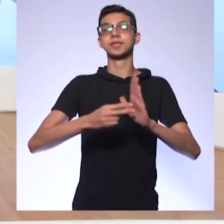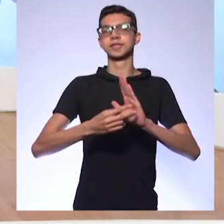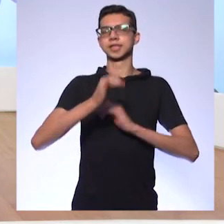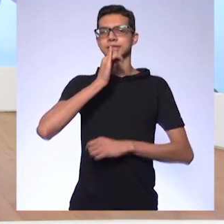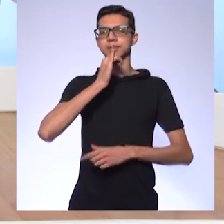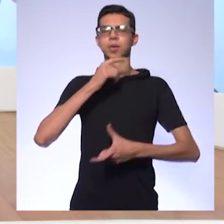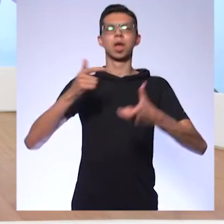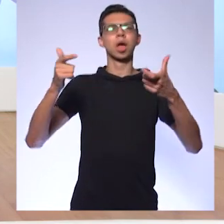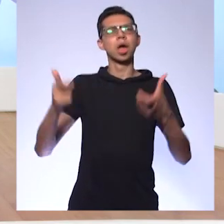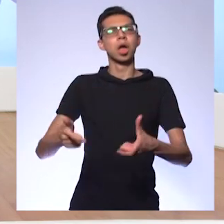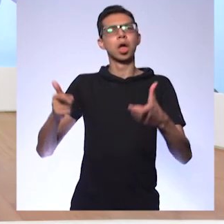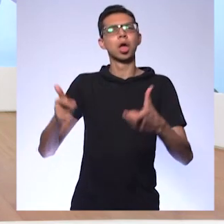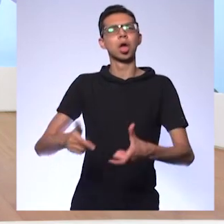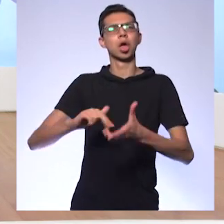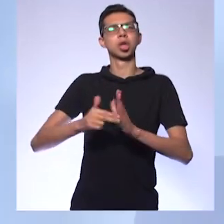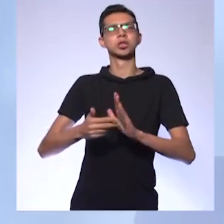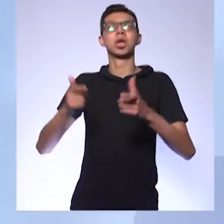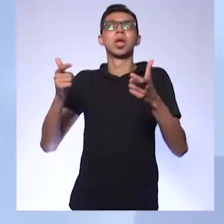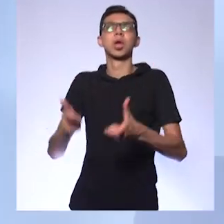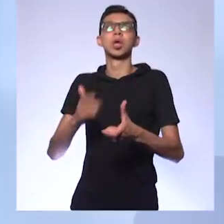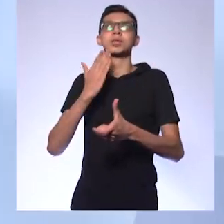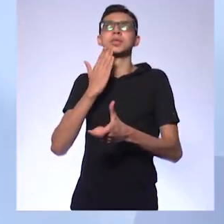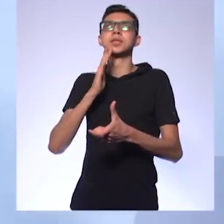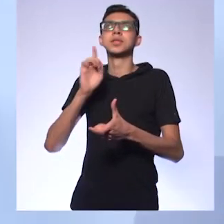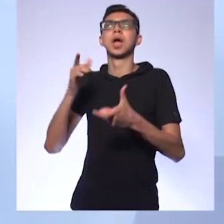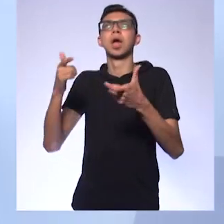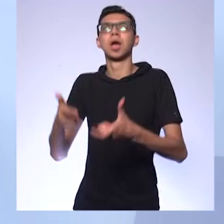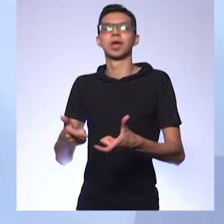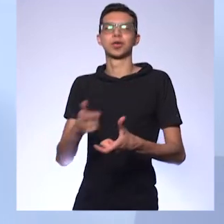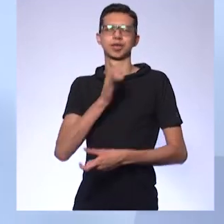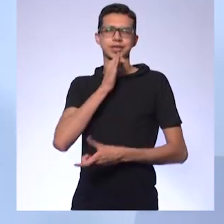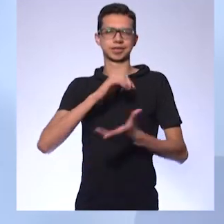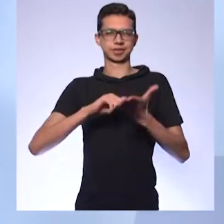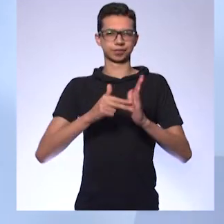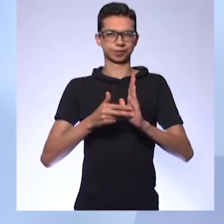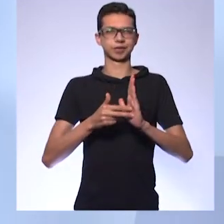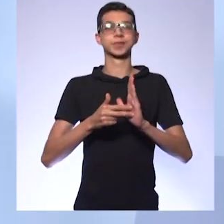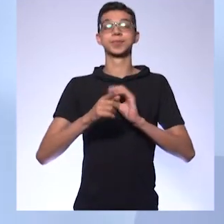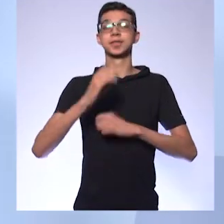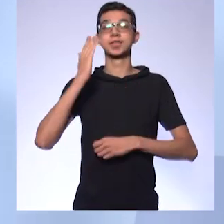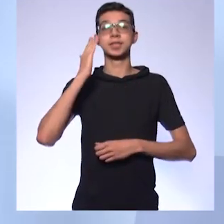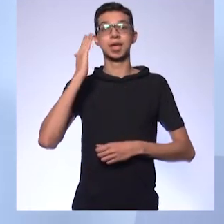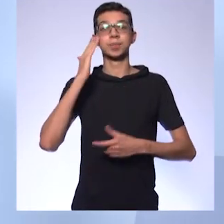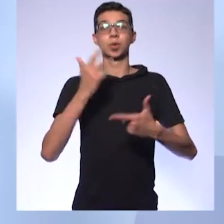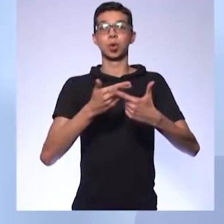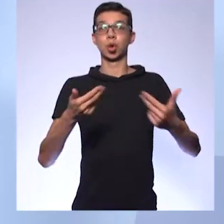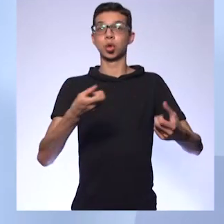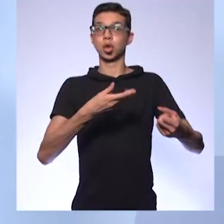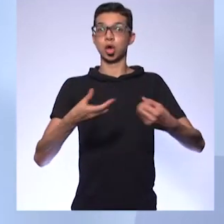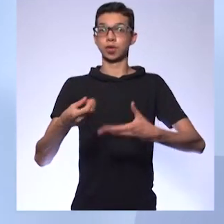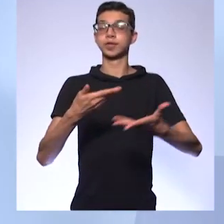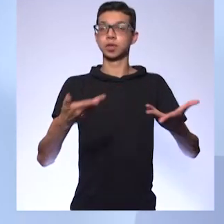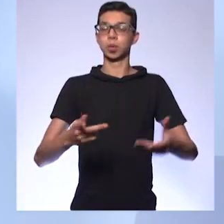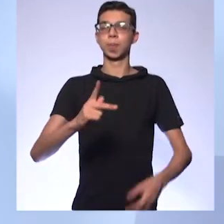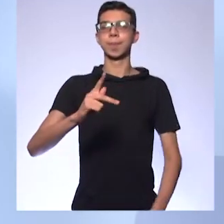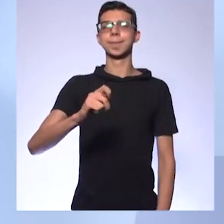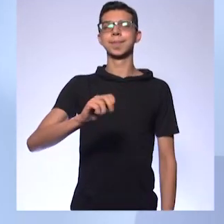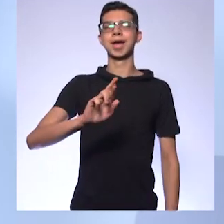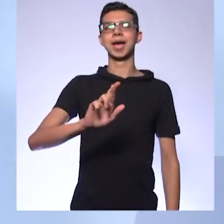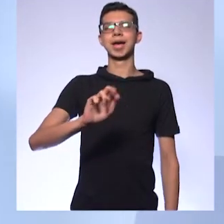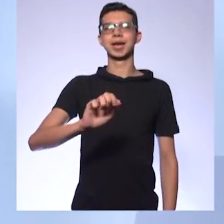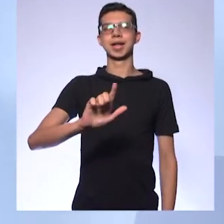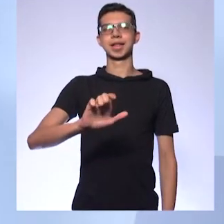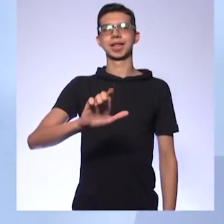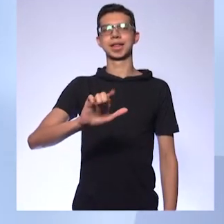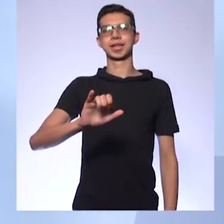está ele. E assim, sabedes novas do meu amigo, sabedes novas do meu amado, isso aí é o paralelismo, tá bom? E olha,